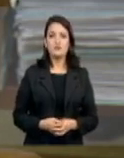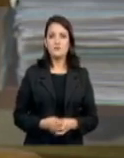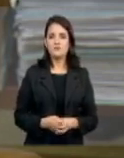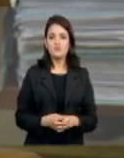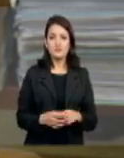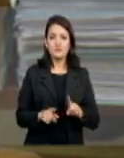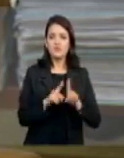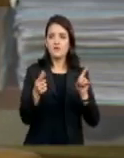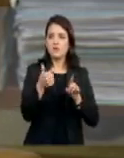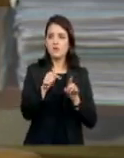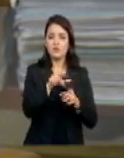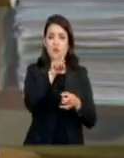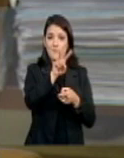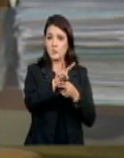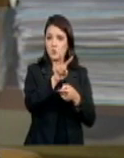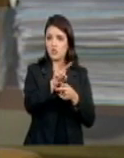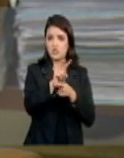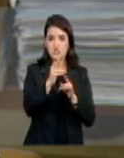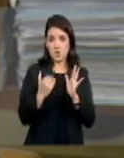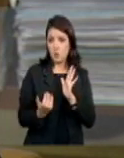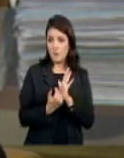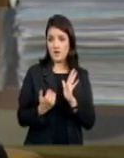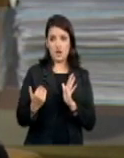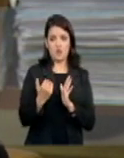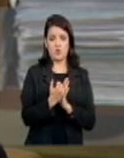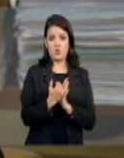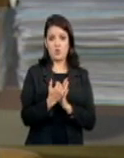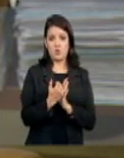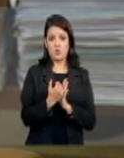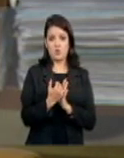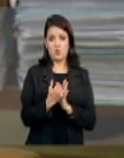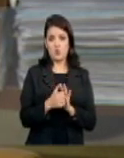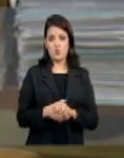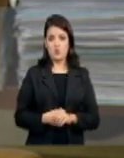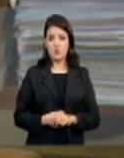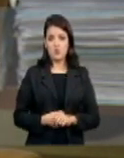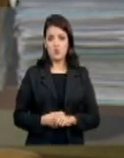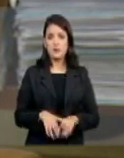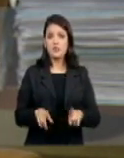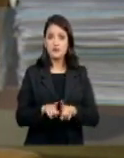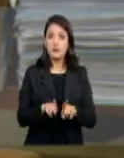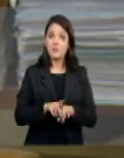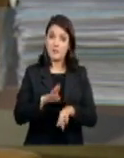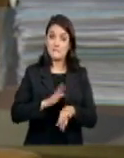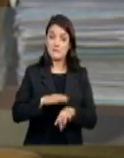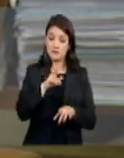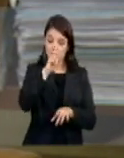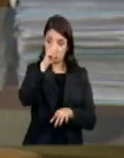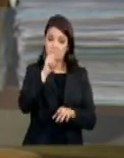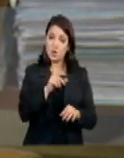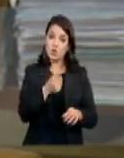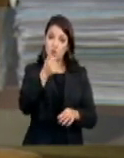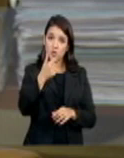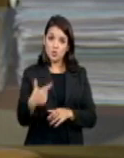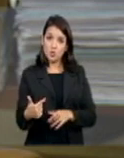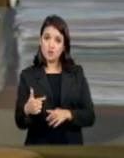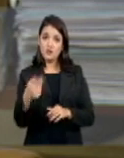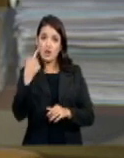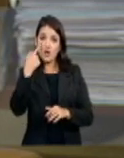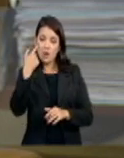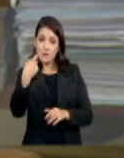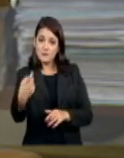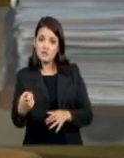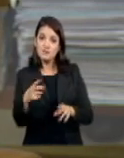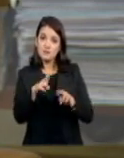proteção maior e muito é mais intensa do que aquela resultante da observância pelos